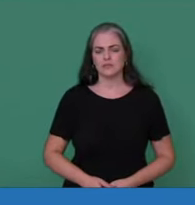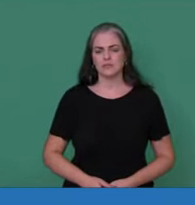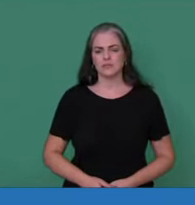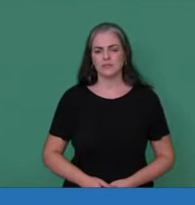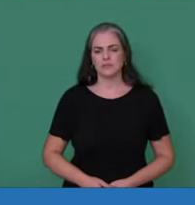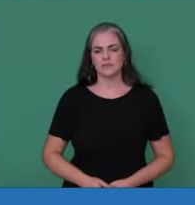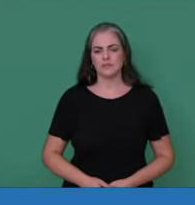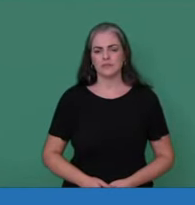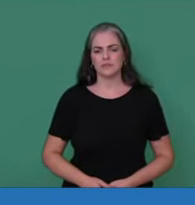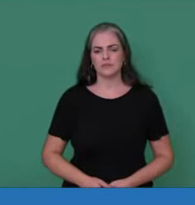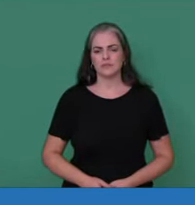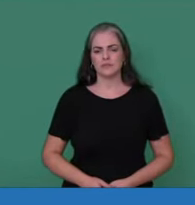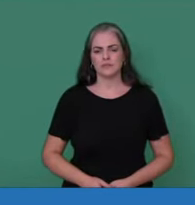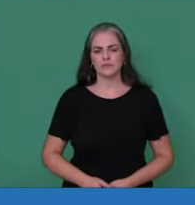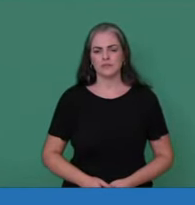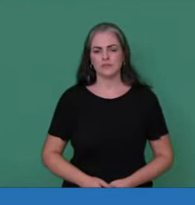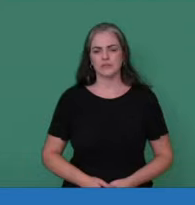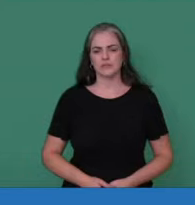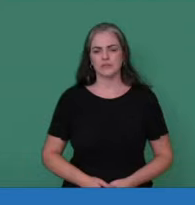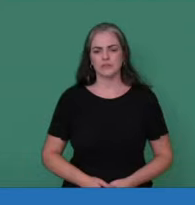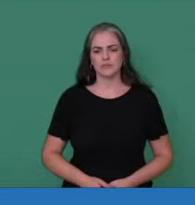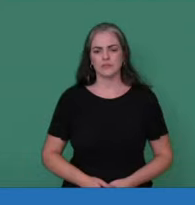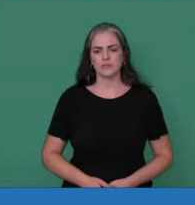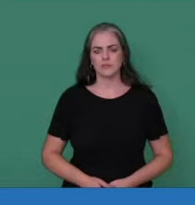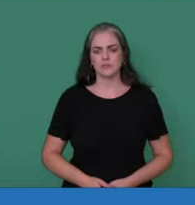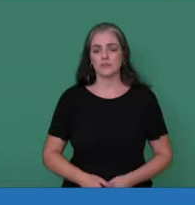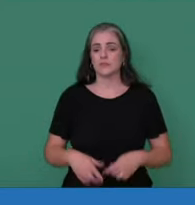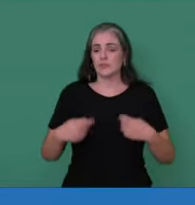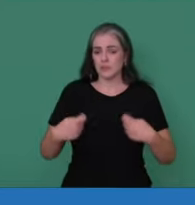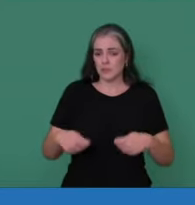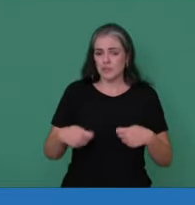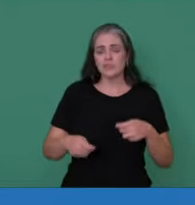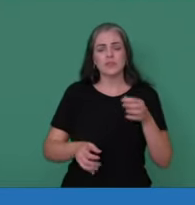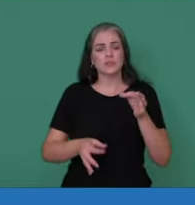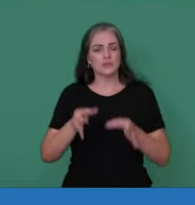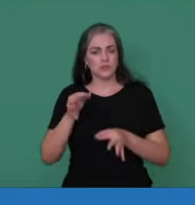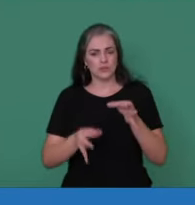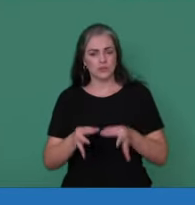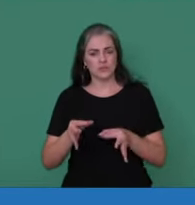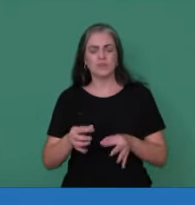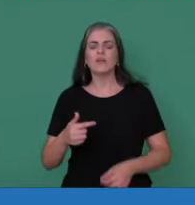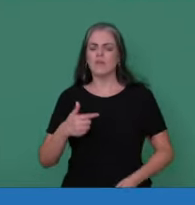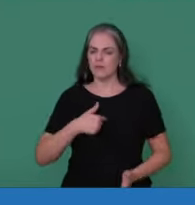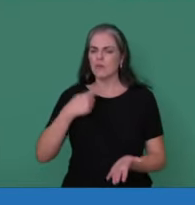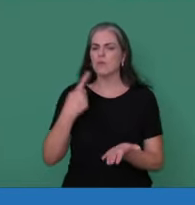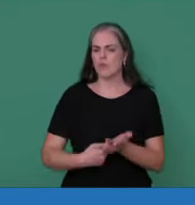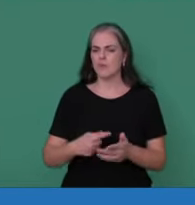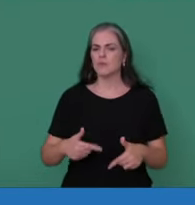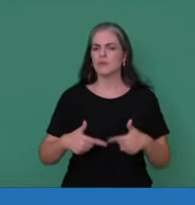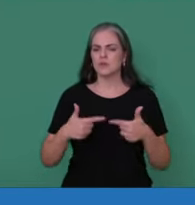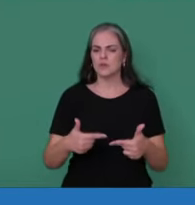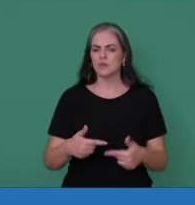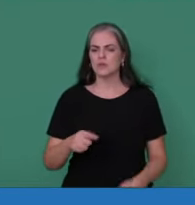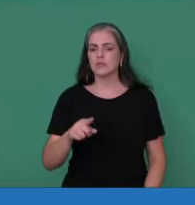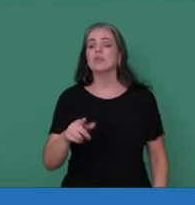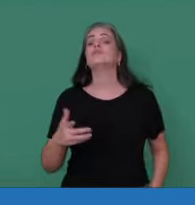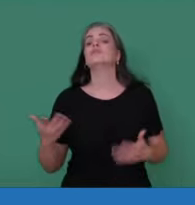Ai, ai, ai, ai, ai, ai, ai, ai, ai. Precisamos de justiça. Eu me comprometo com essa luta. E